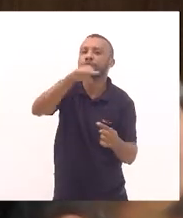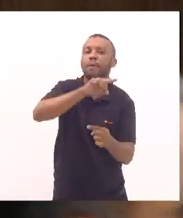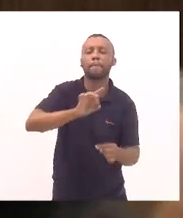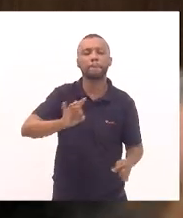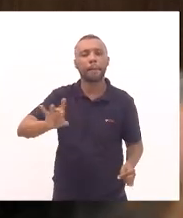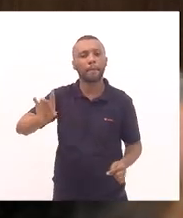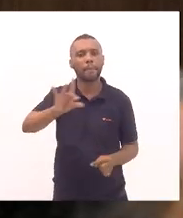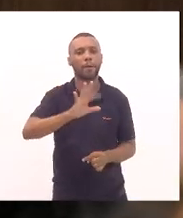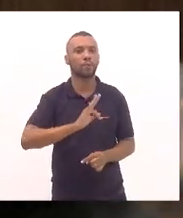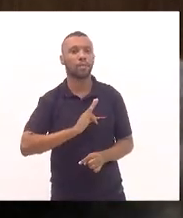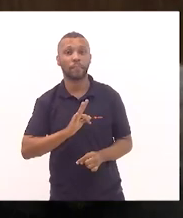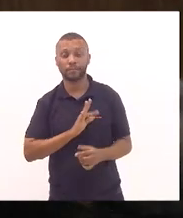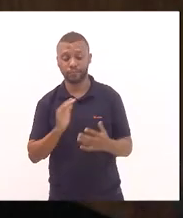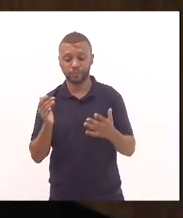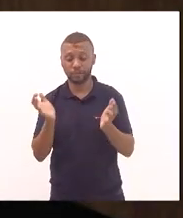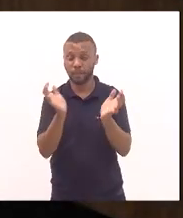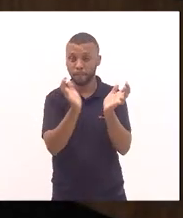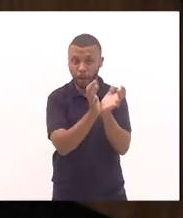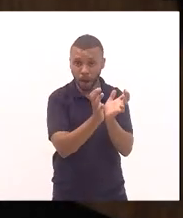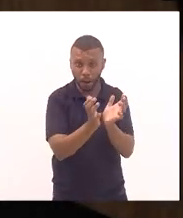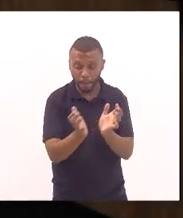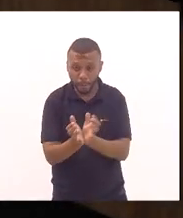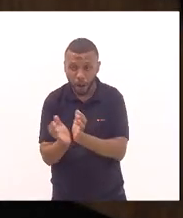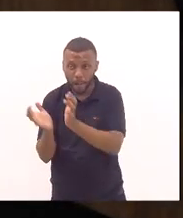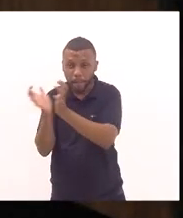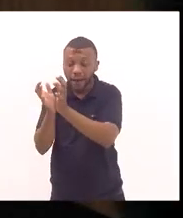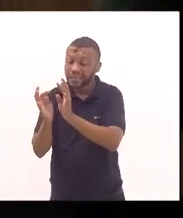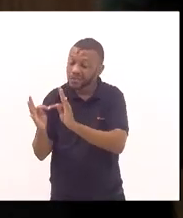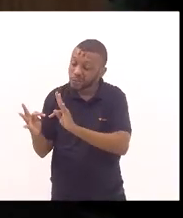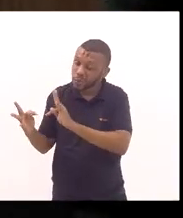suas categorias, em todas as suas classes.